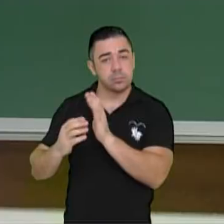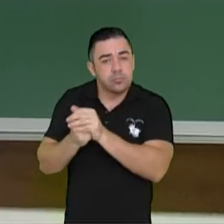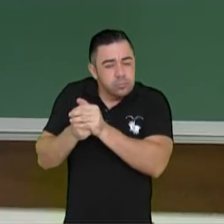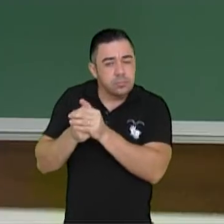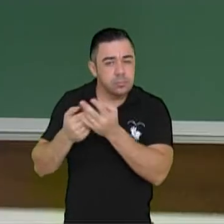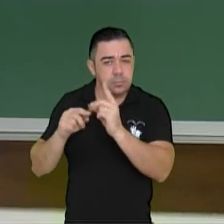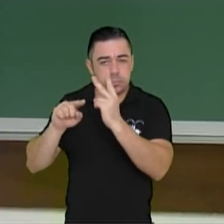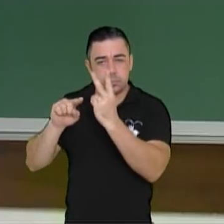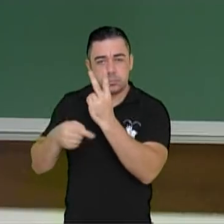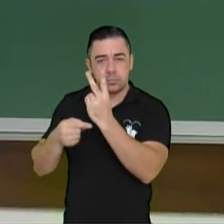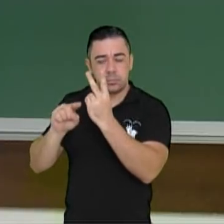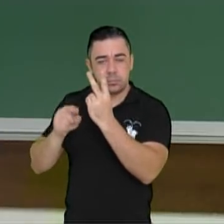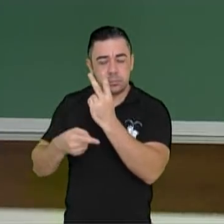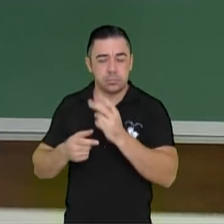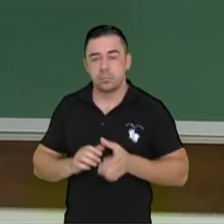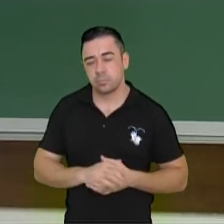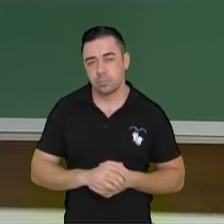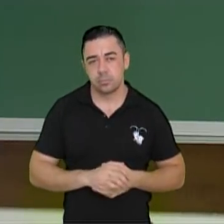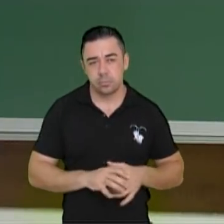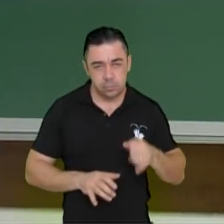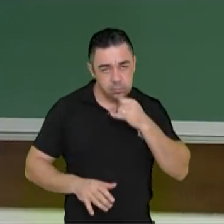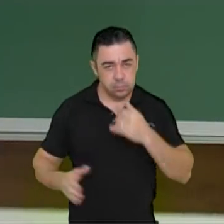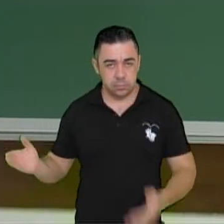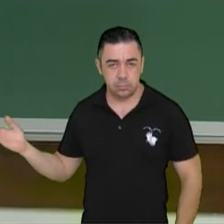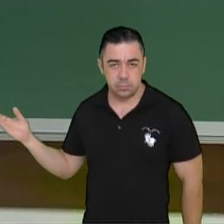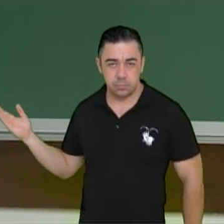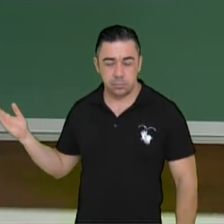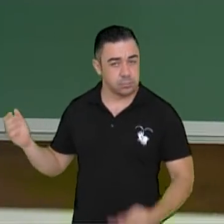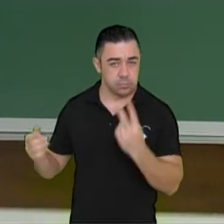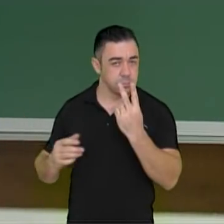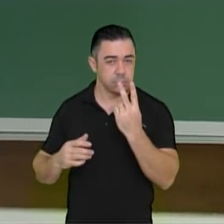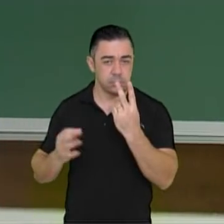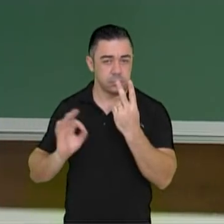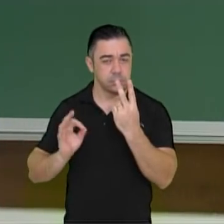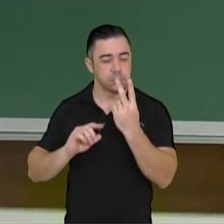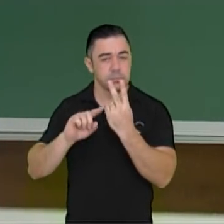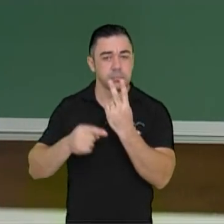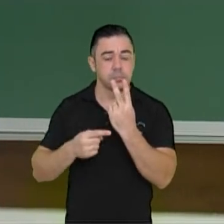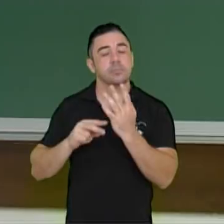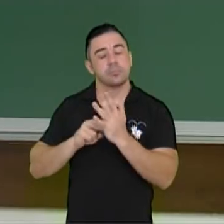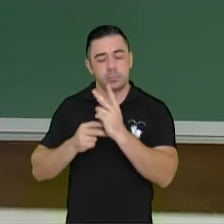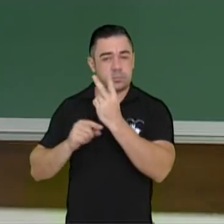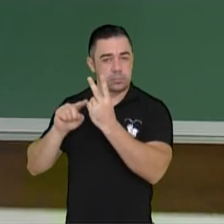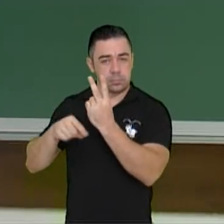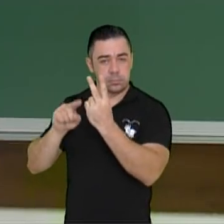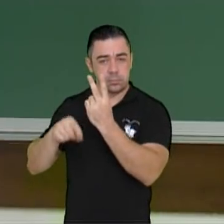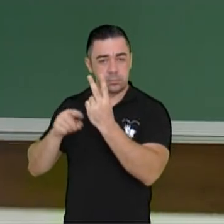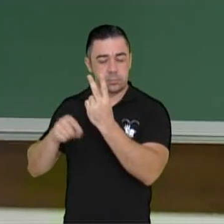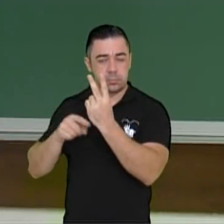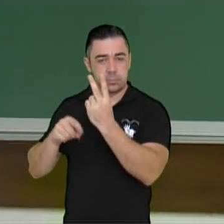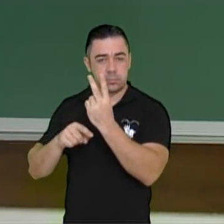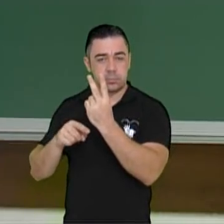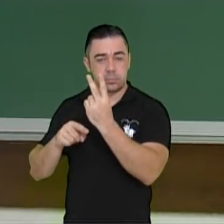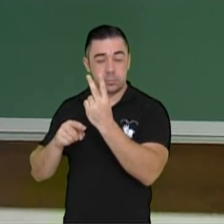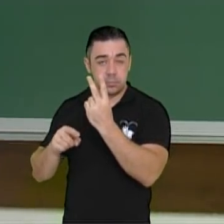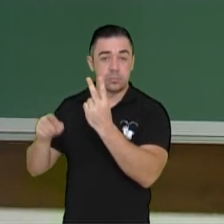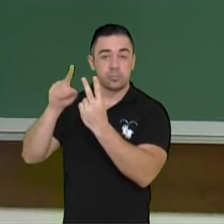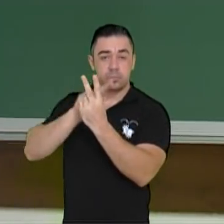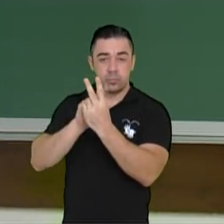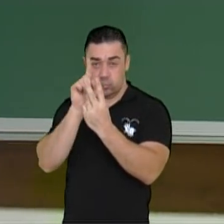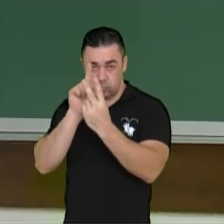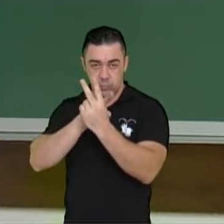no finalzinho do número. Então aqui, ó, o 2 não tem vírgula, significa que a vírgula está lá no finalzinho dele escondidinha. Quando eu